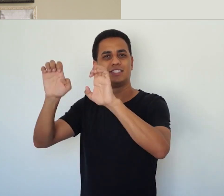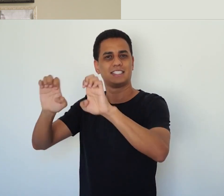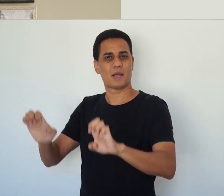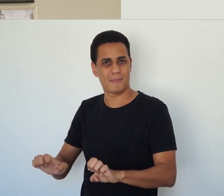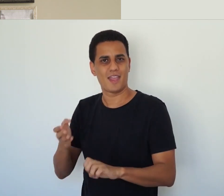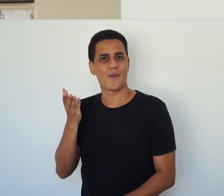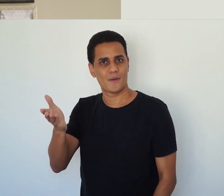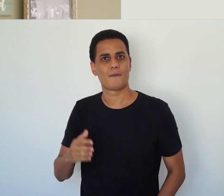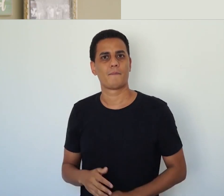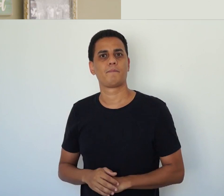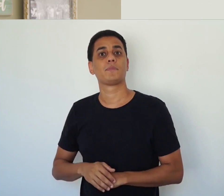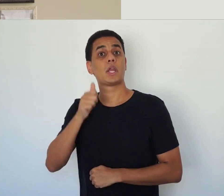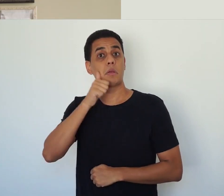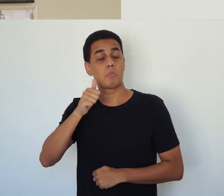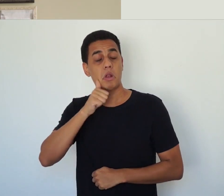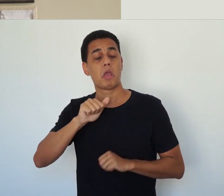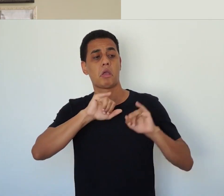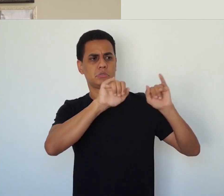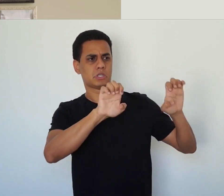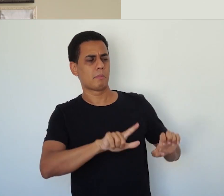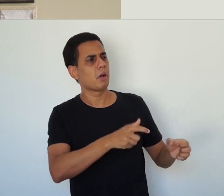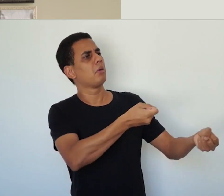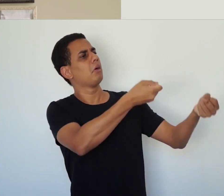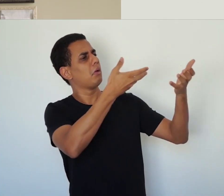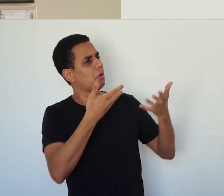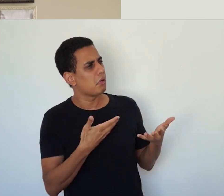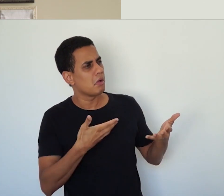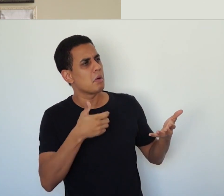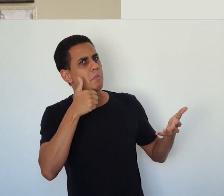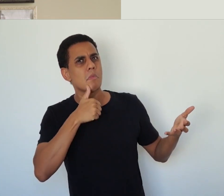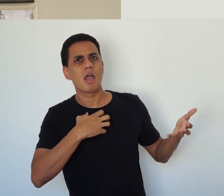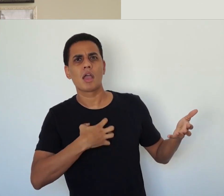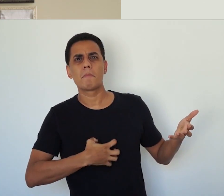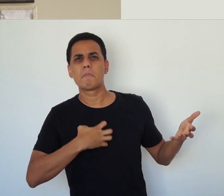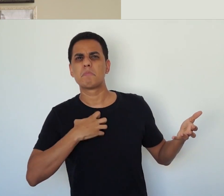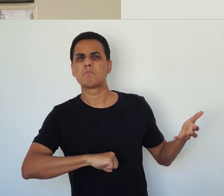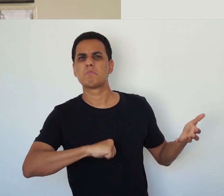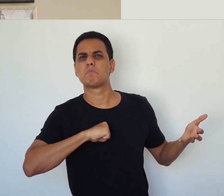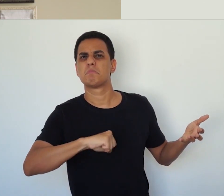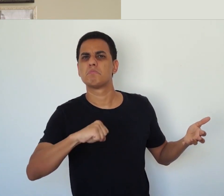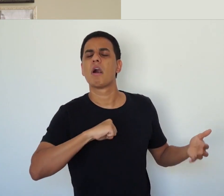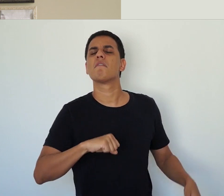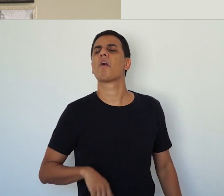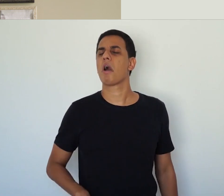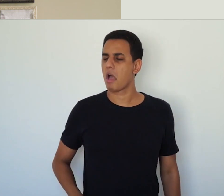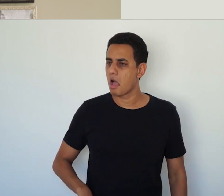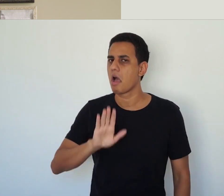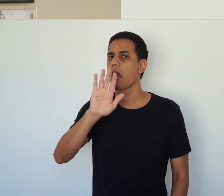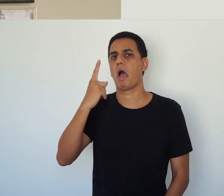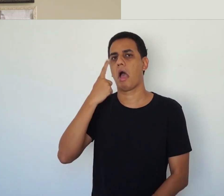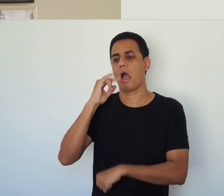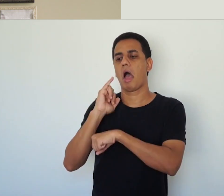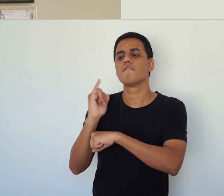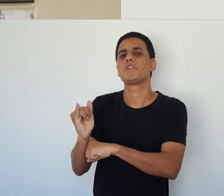vitória para sua esposa Jezabel. E é interessante porque quando ela ouve essa história, ela é tomada por uma grande indignação. E